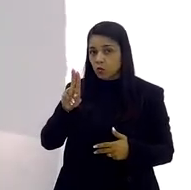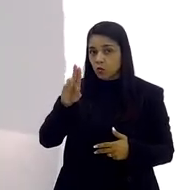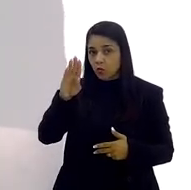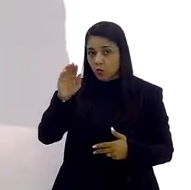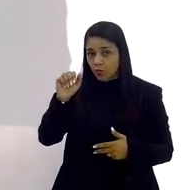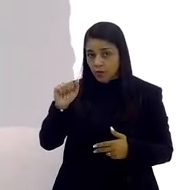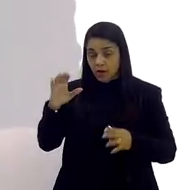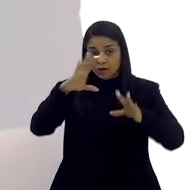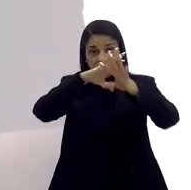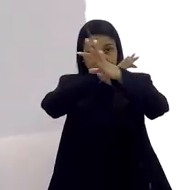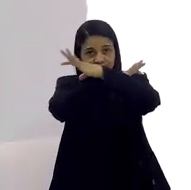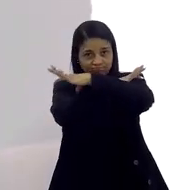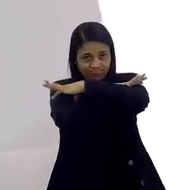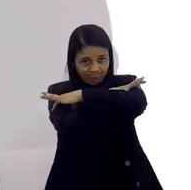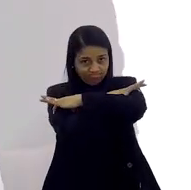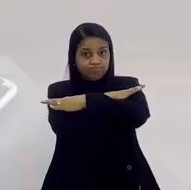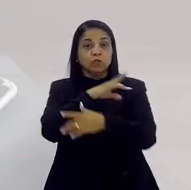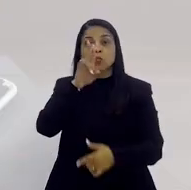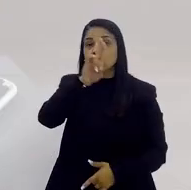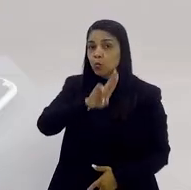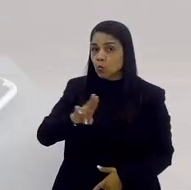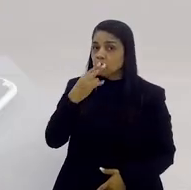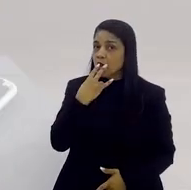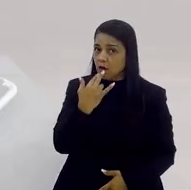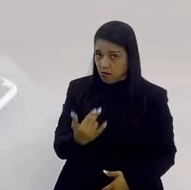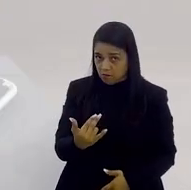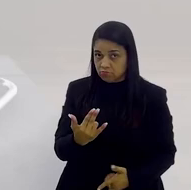no candomblé precisa a gente usa